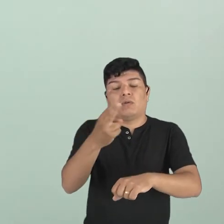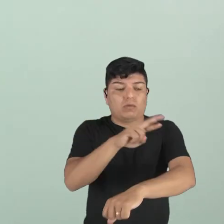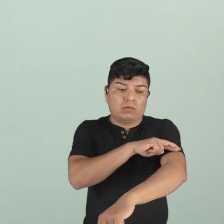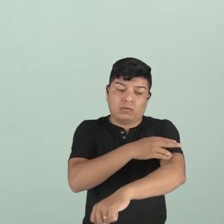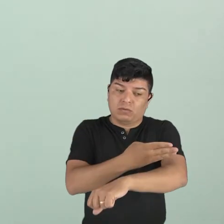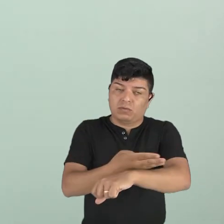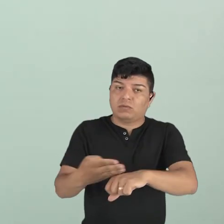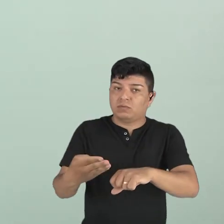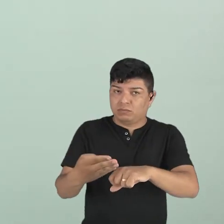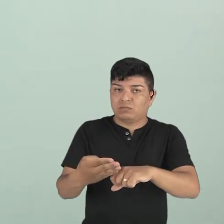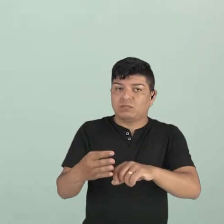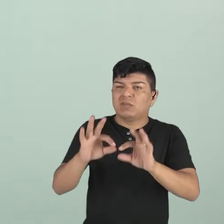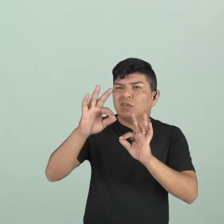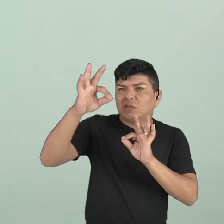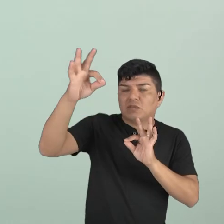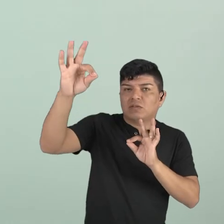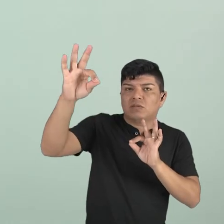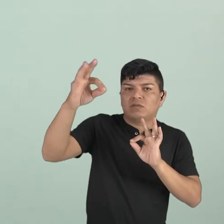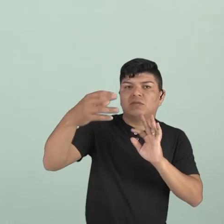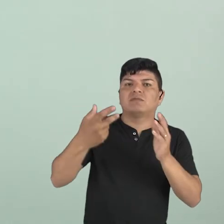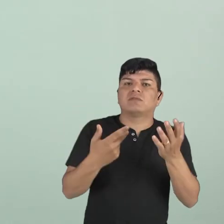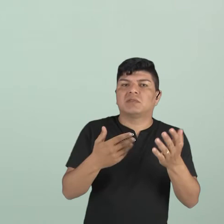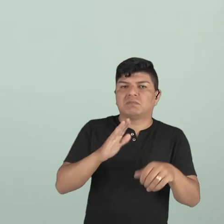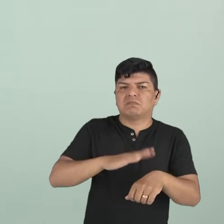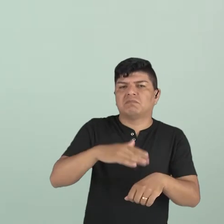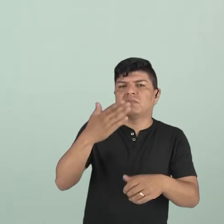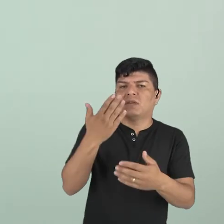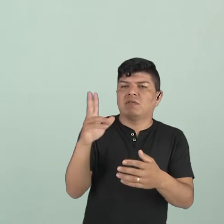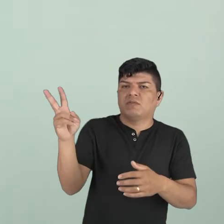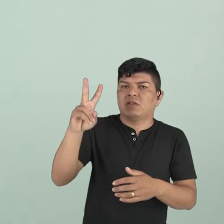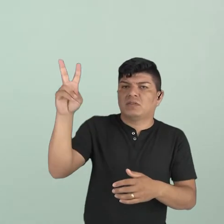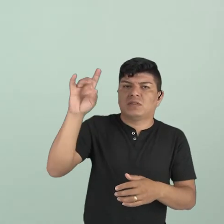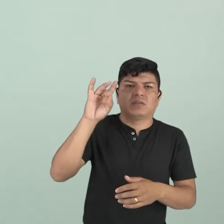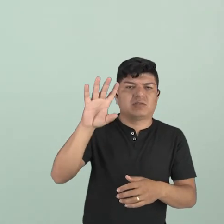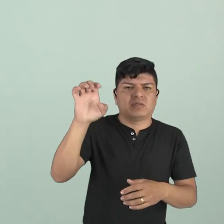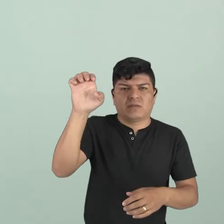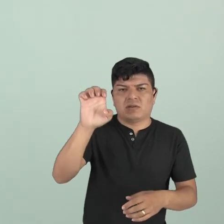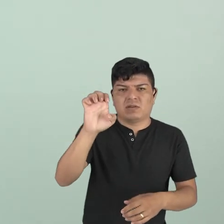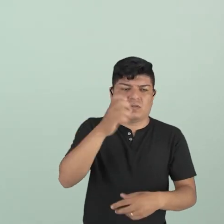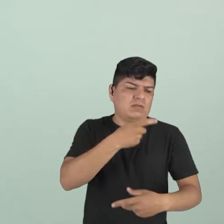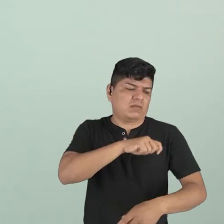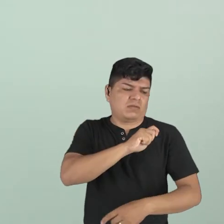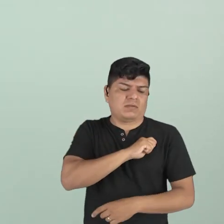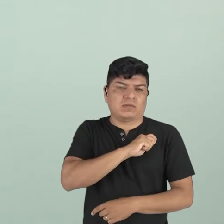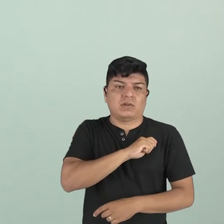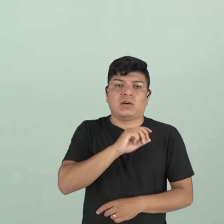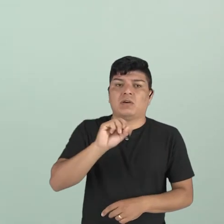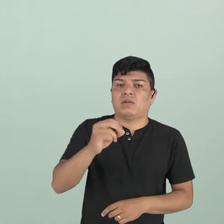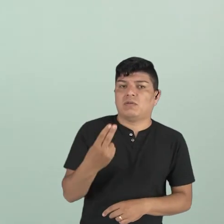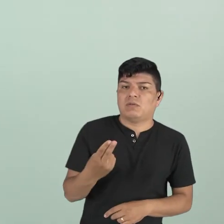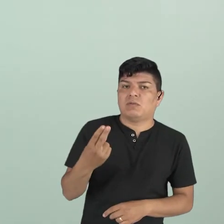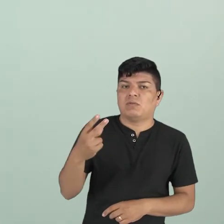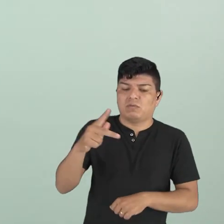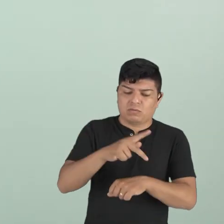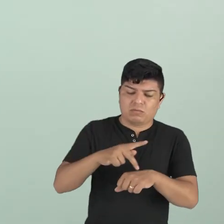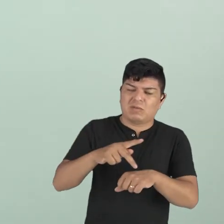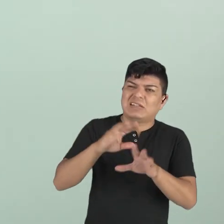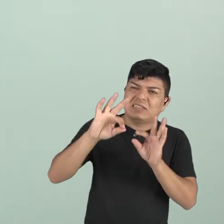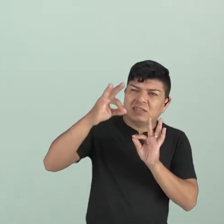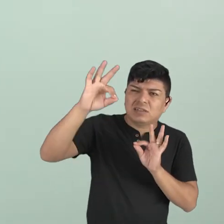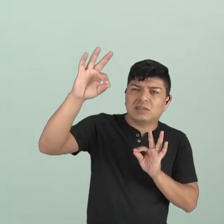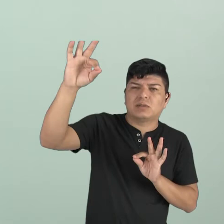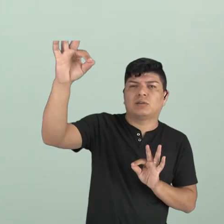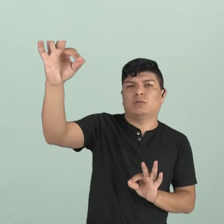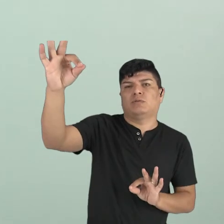distante onde estamos geograficamente. Faz sentido estudar e ficar valorizando a cultura espanhola, um país que está bem distante, que